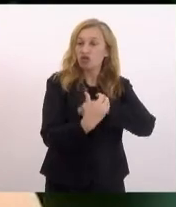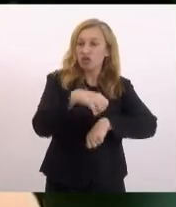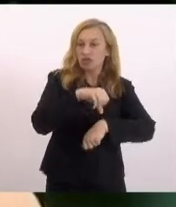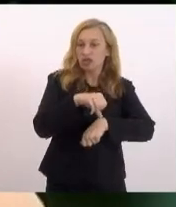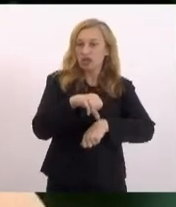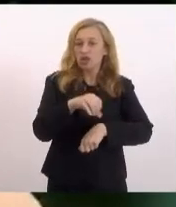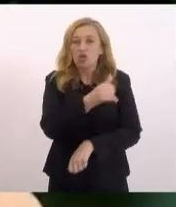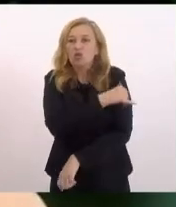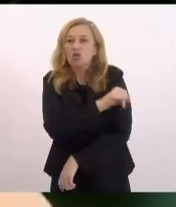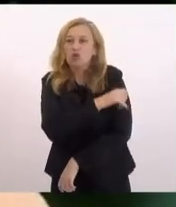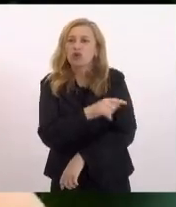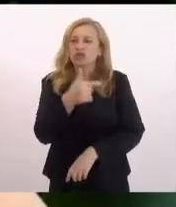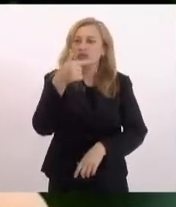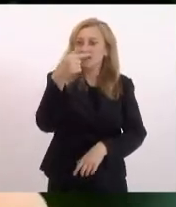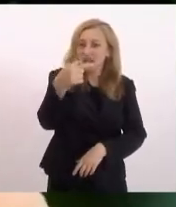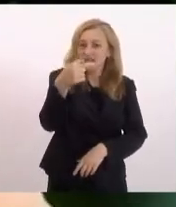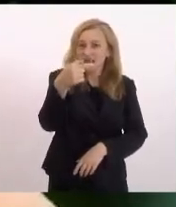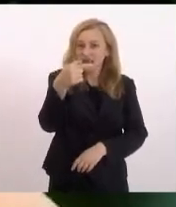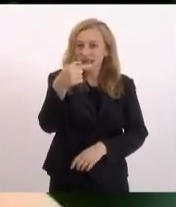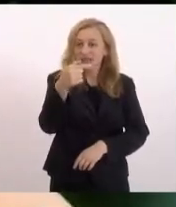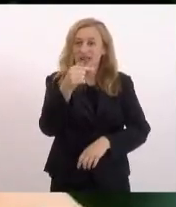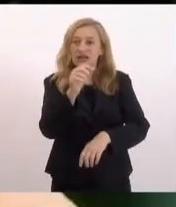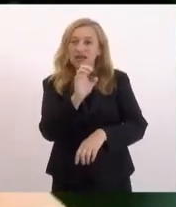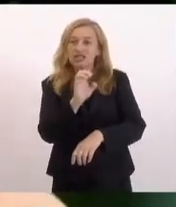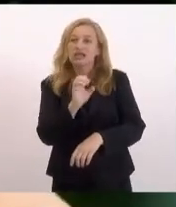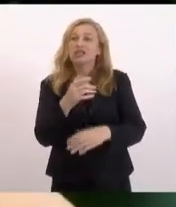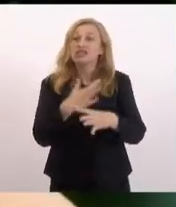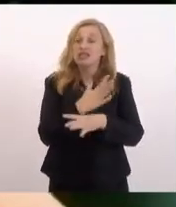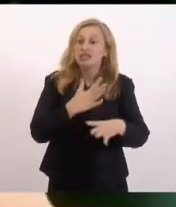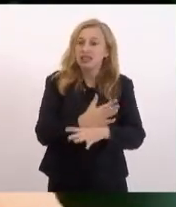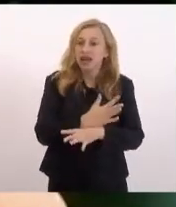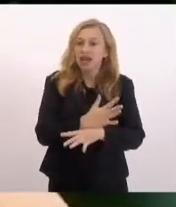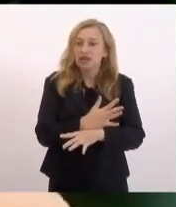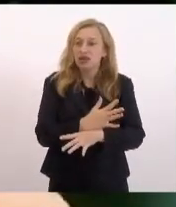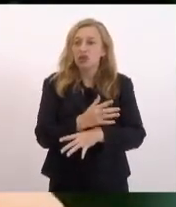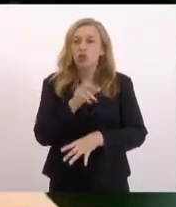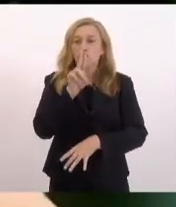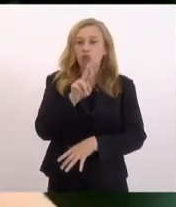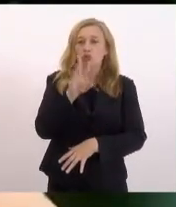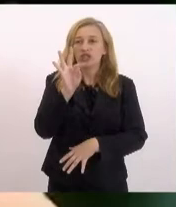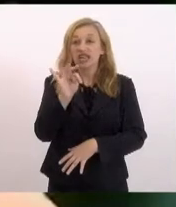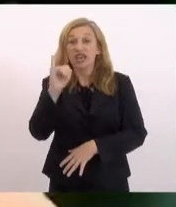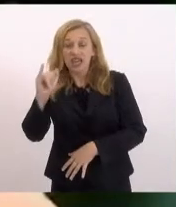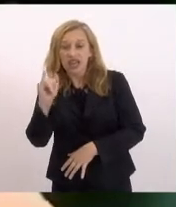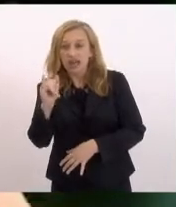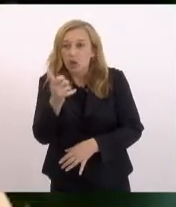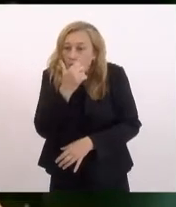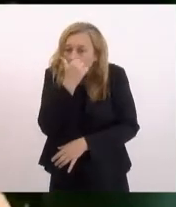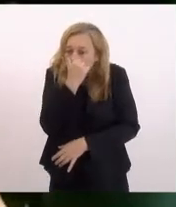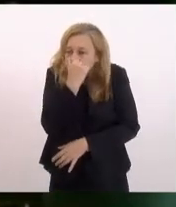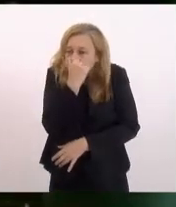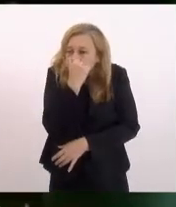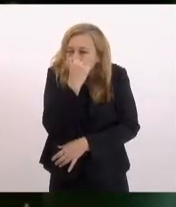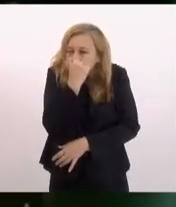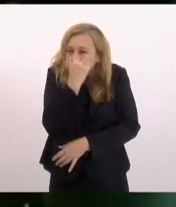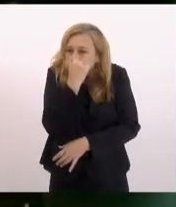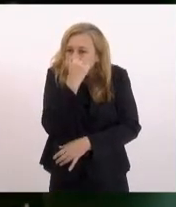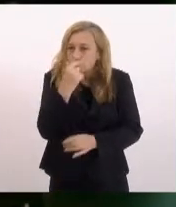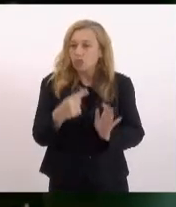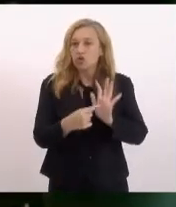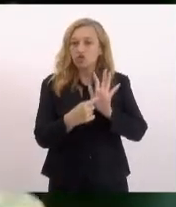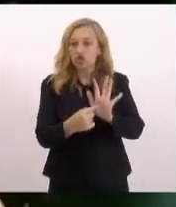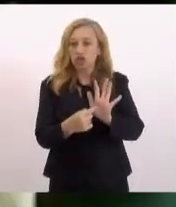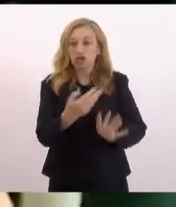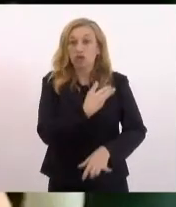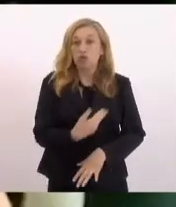tem 7 cidades com leitos de UTI lotados, dados do painel do